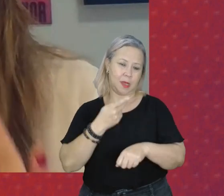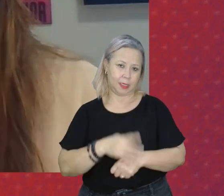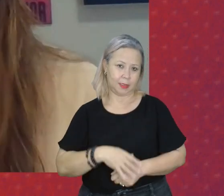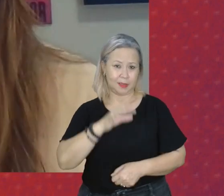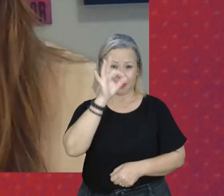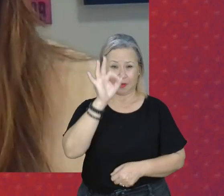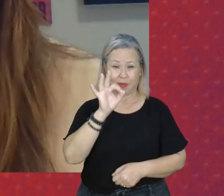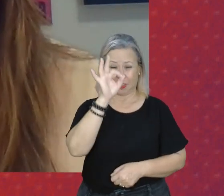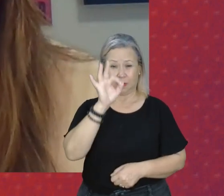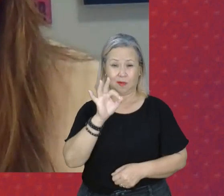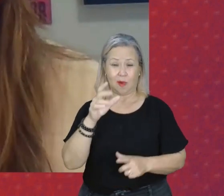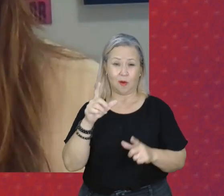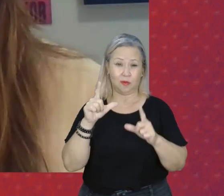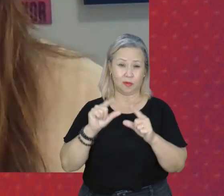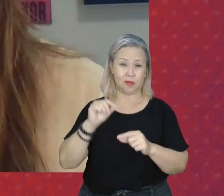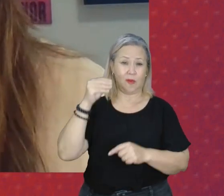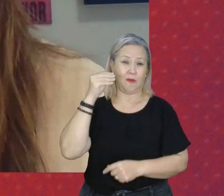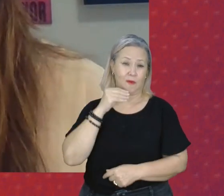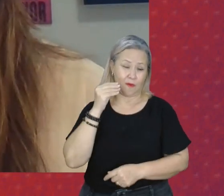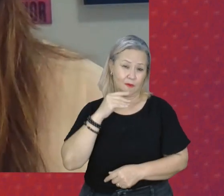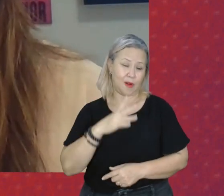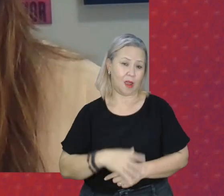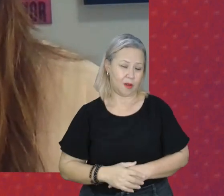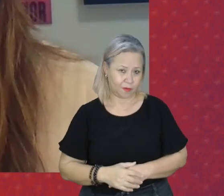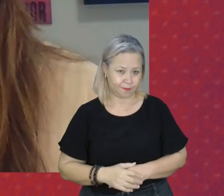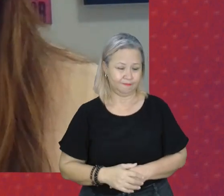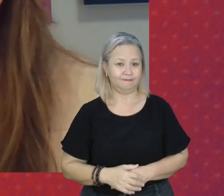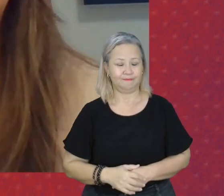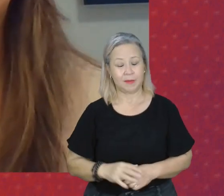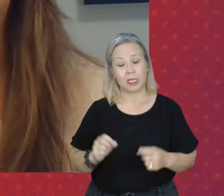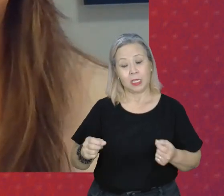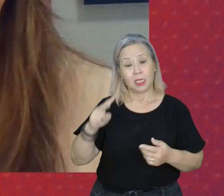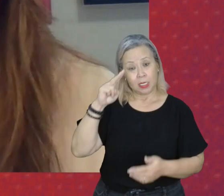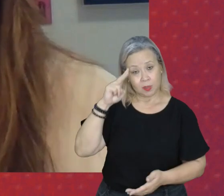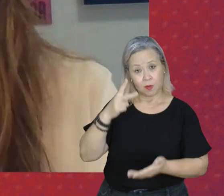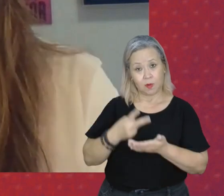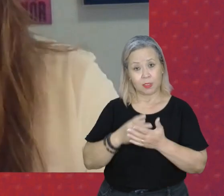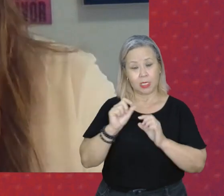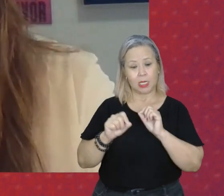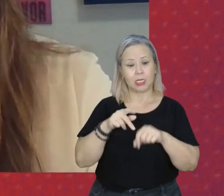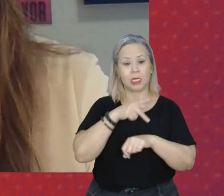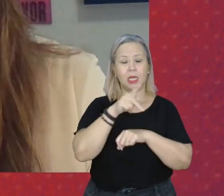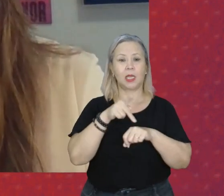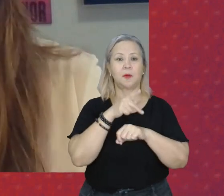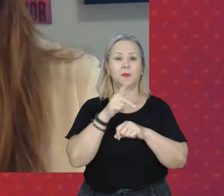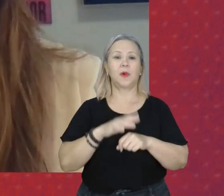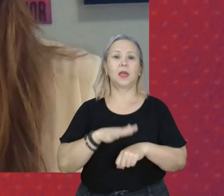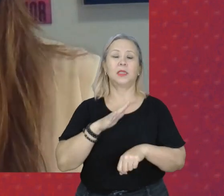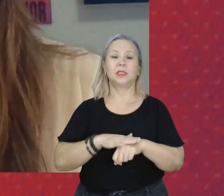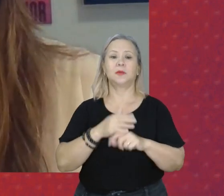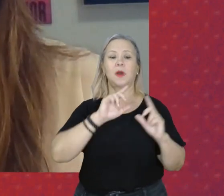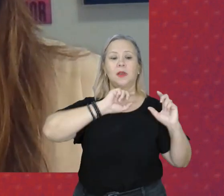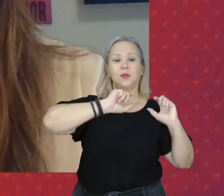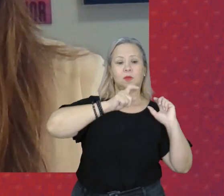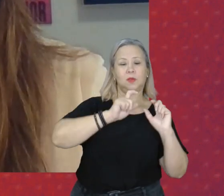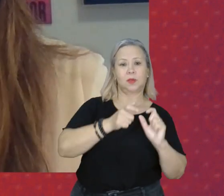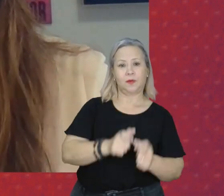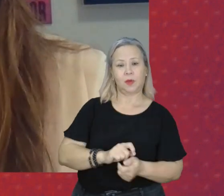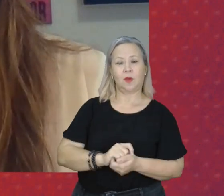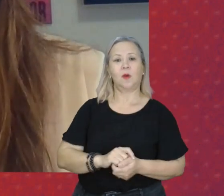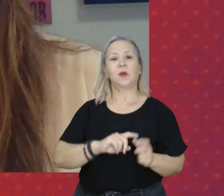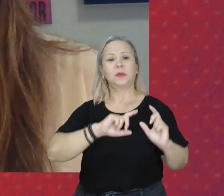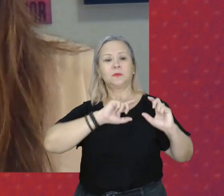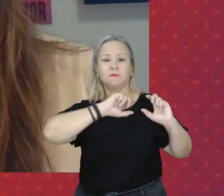posição muito demeritória, né? A gente, se for considerar ali que tem países muito mais conservadores, de